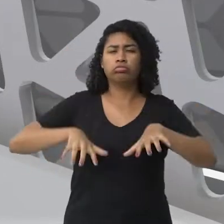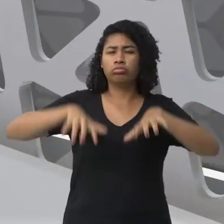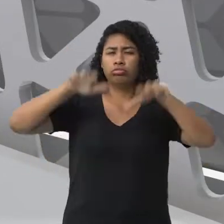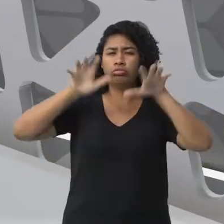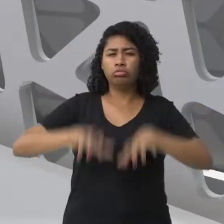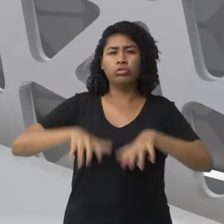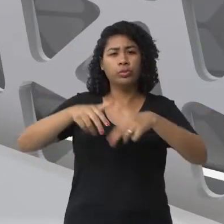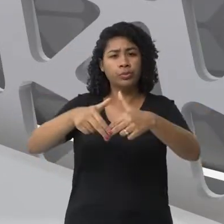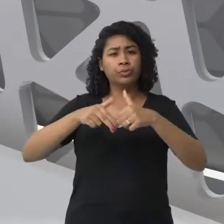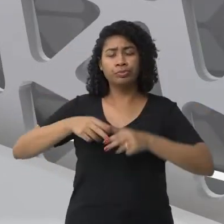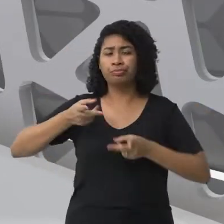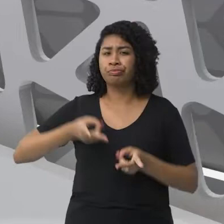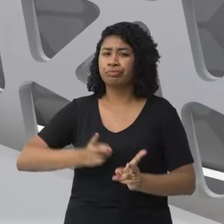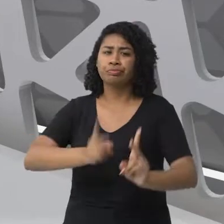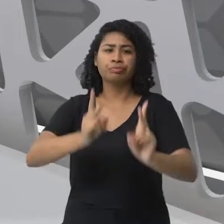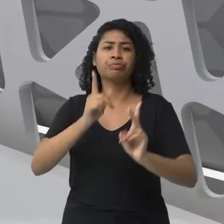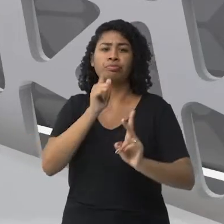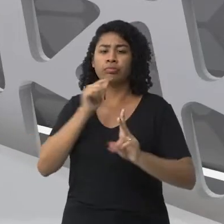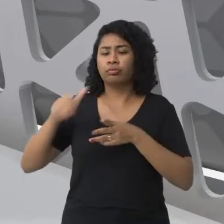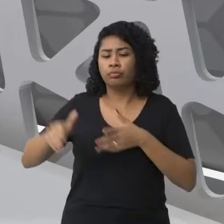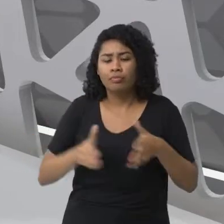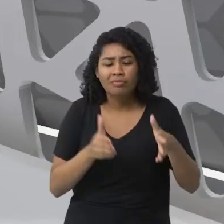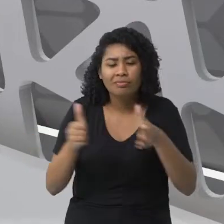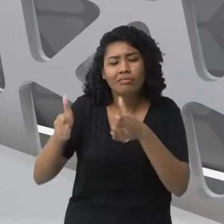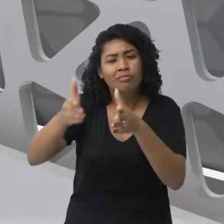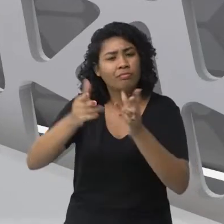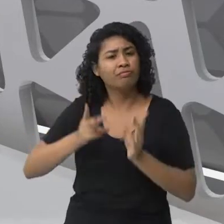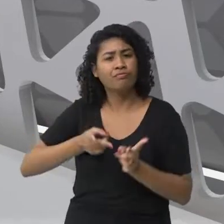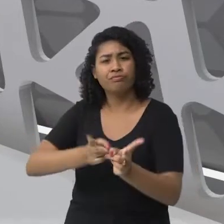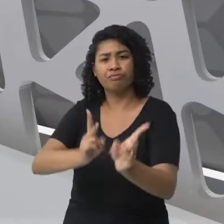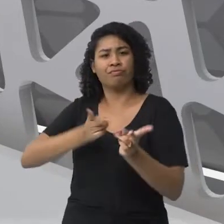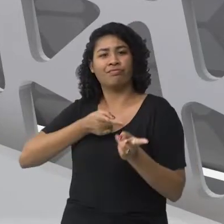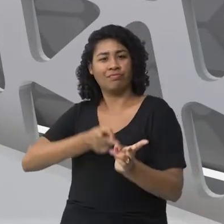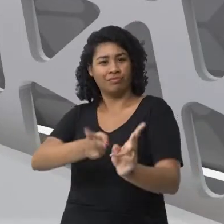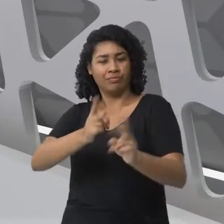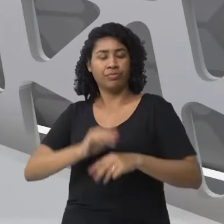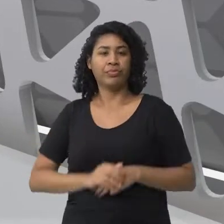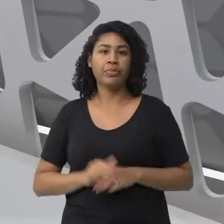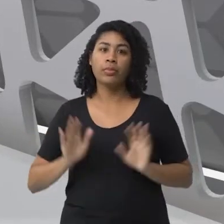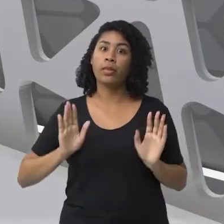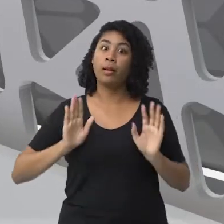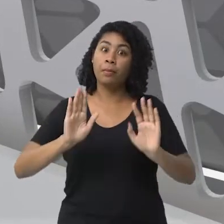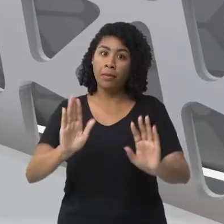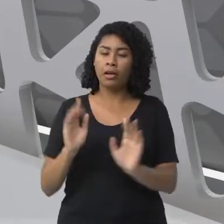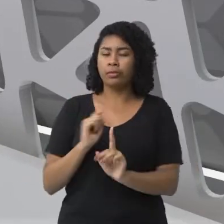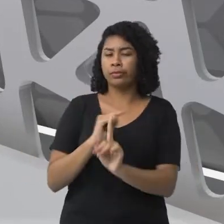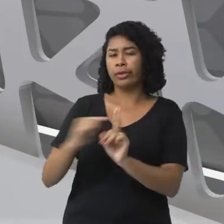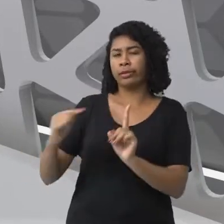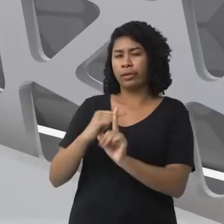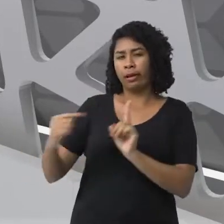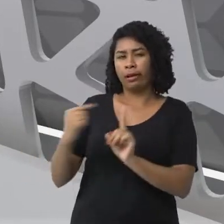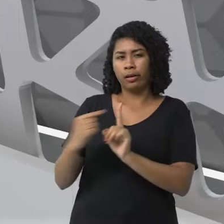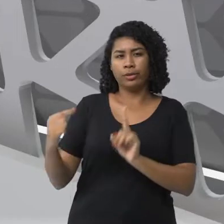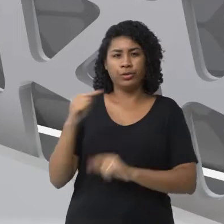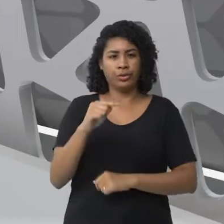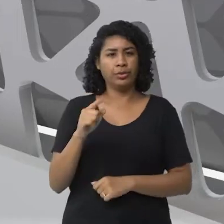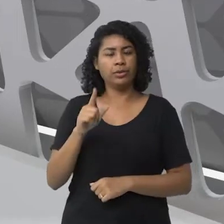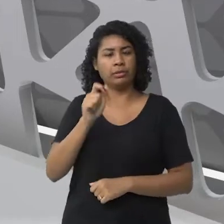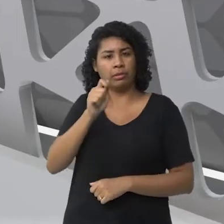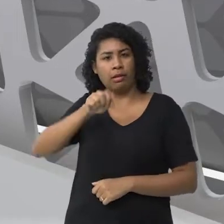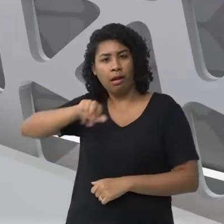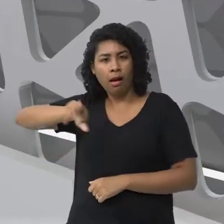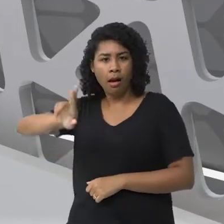alimentando as cabeceiras dos nossos rios da bacia hidrográfica da Amazônia. No entanto, parte dessa massa de ar vai seguir